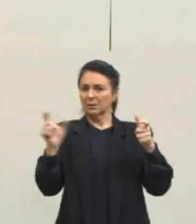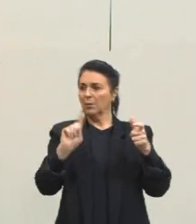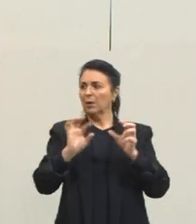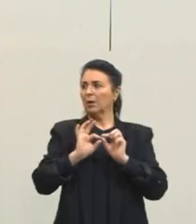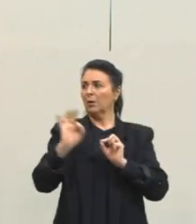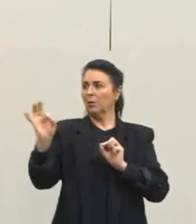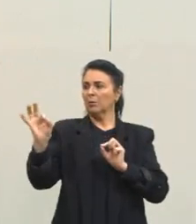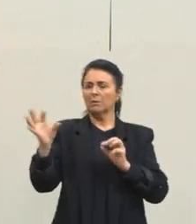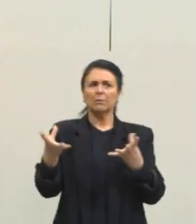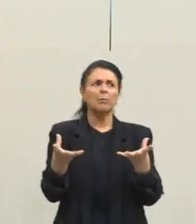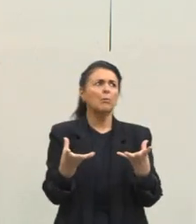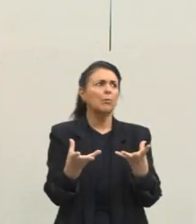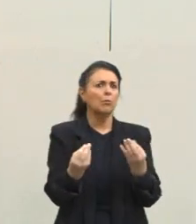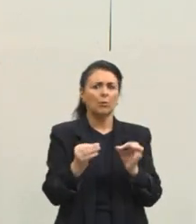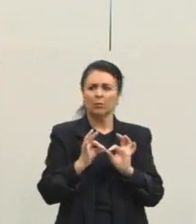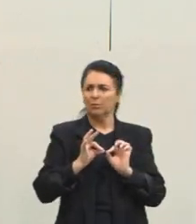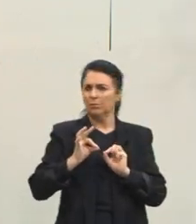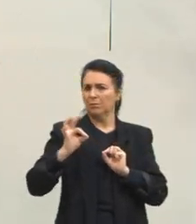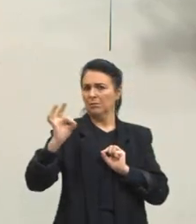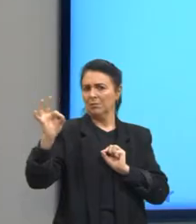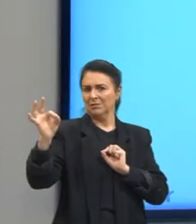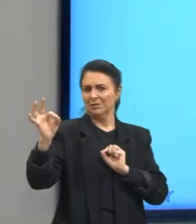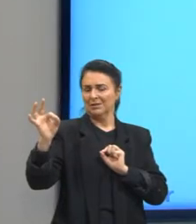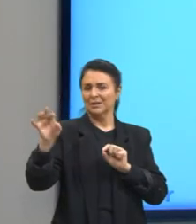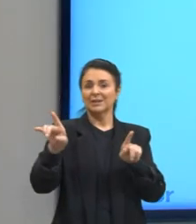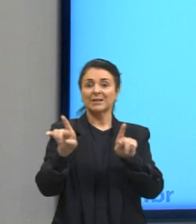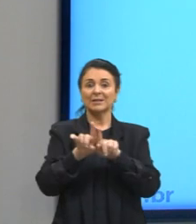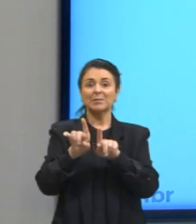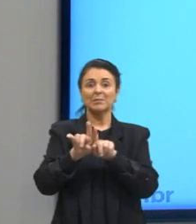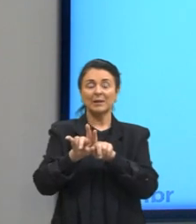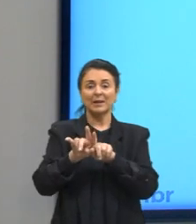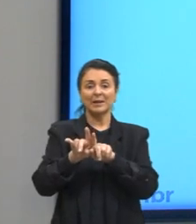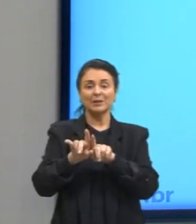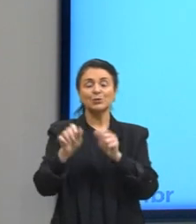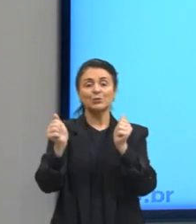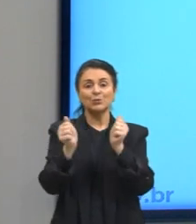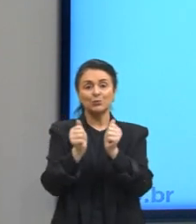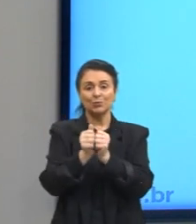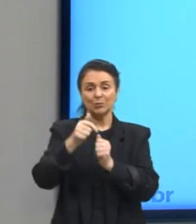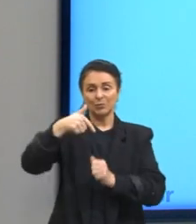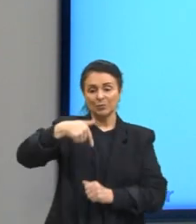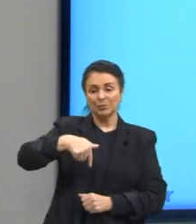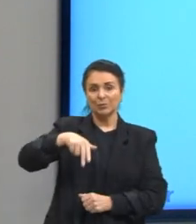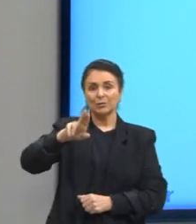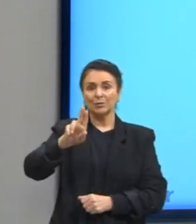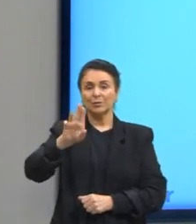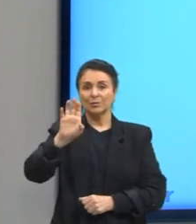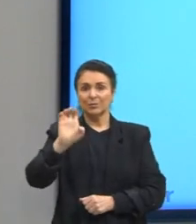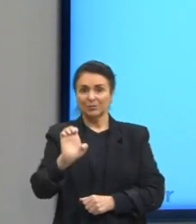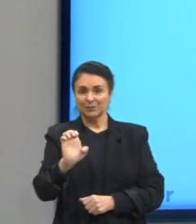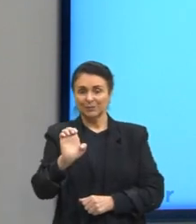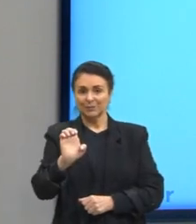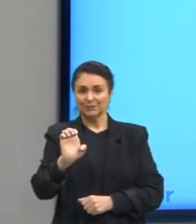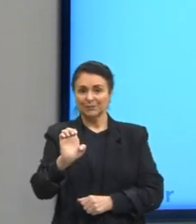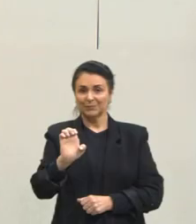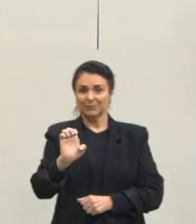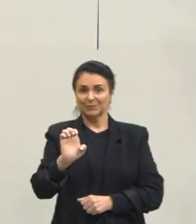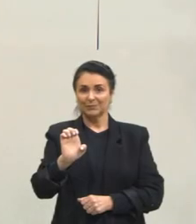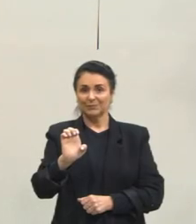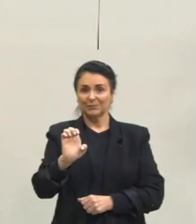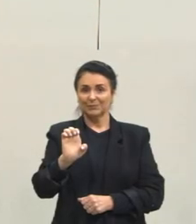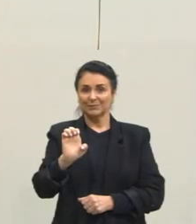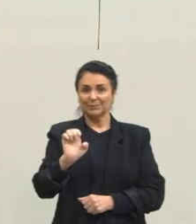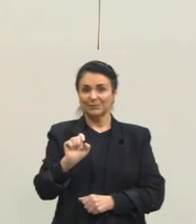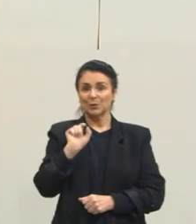longe né E também diante da partícula que por exemplo loquei porta esquecer